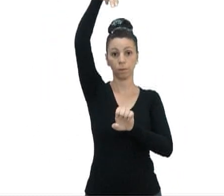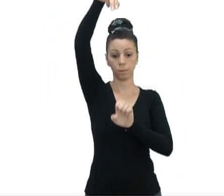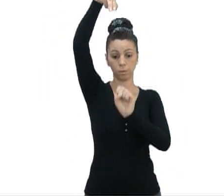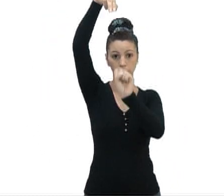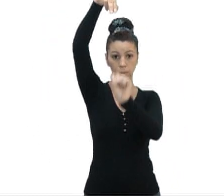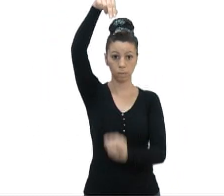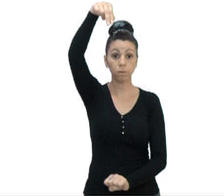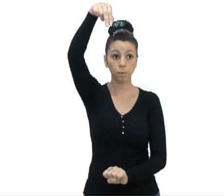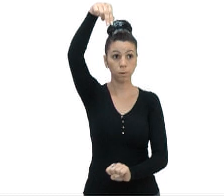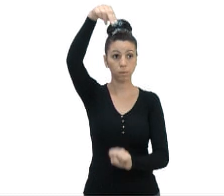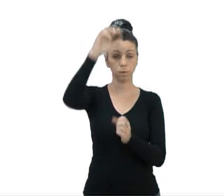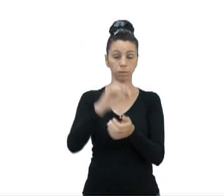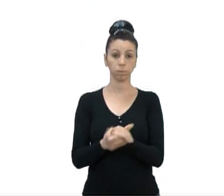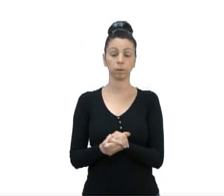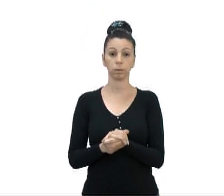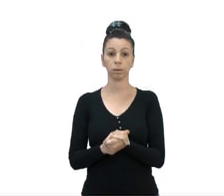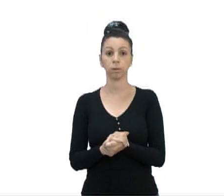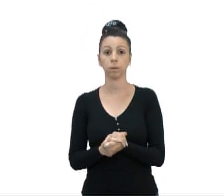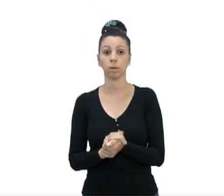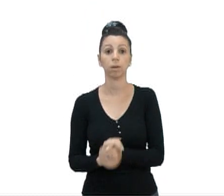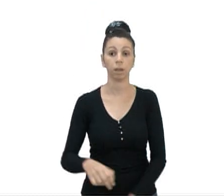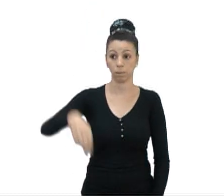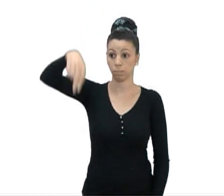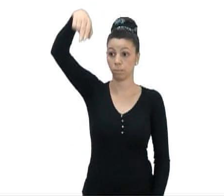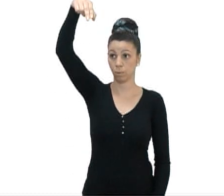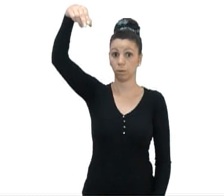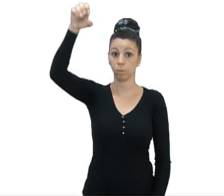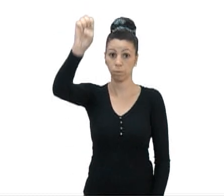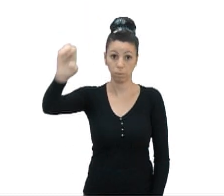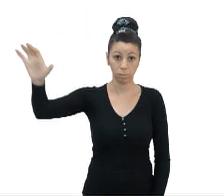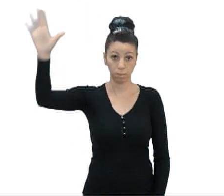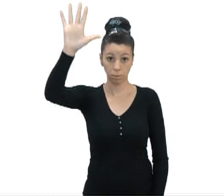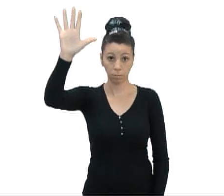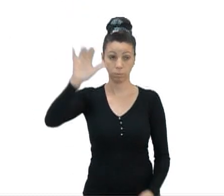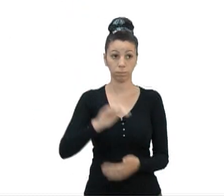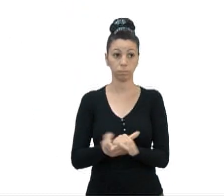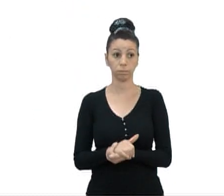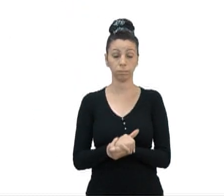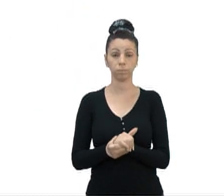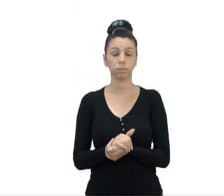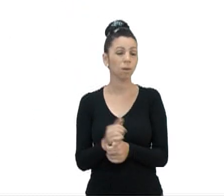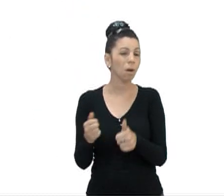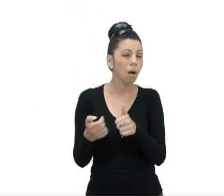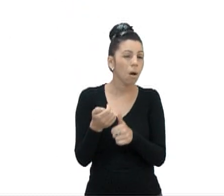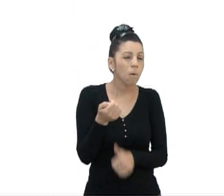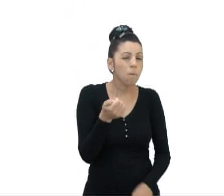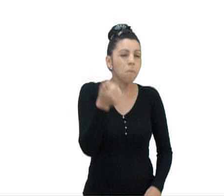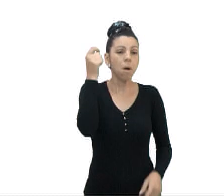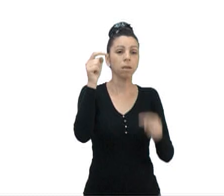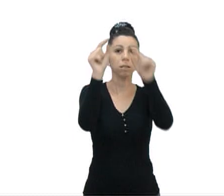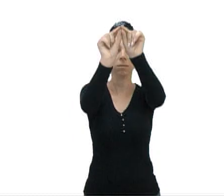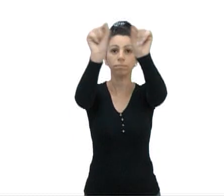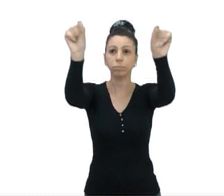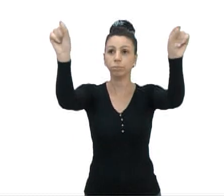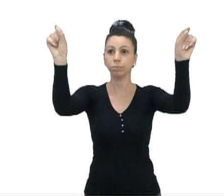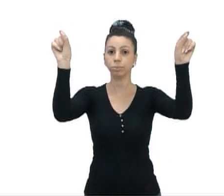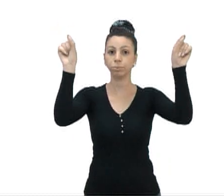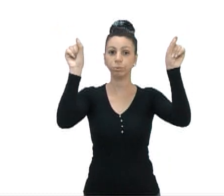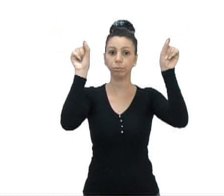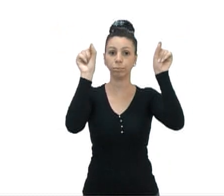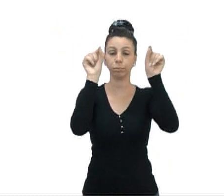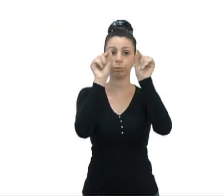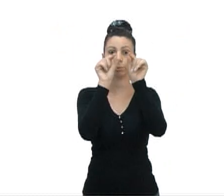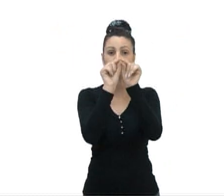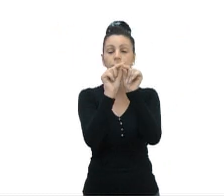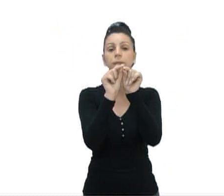caso está no hemisfério norte o continente europeu. Quase totalmente na zona temperada, qual é esse critério aqui?